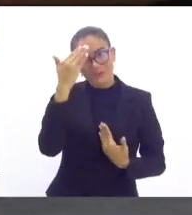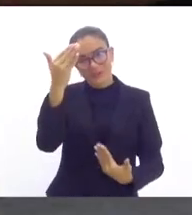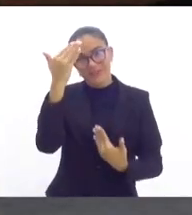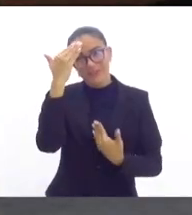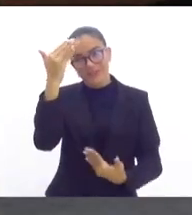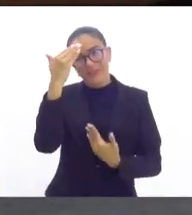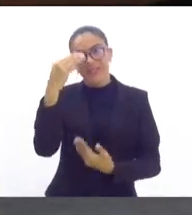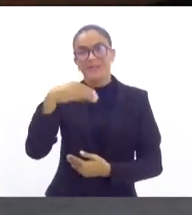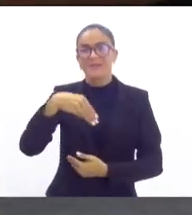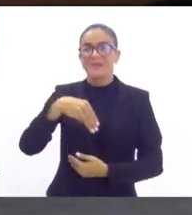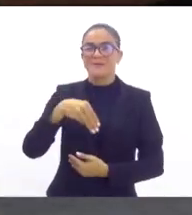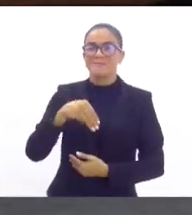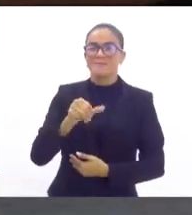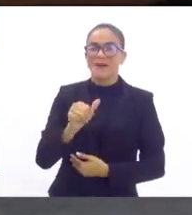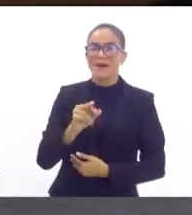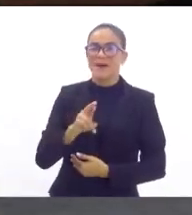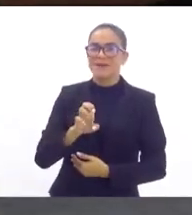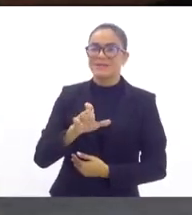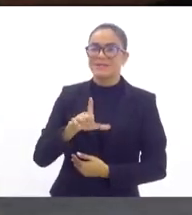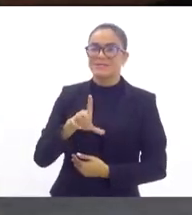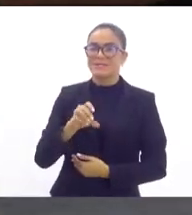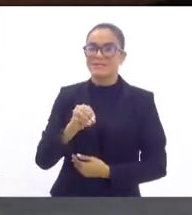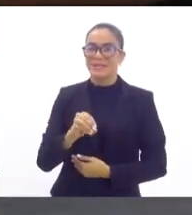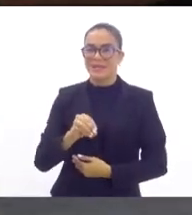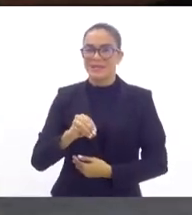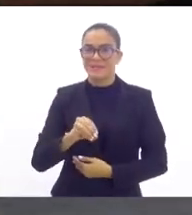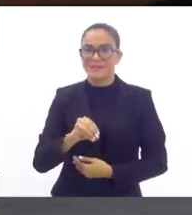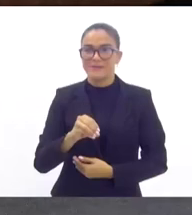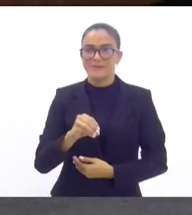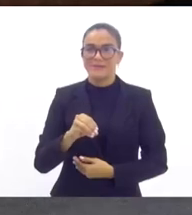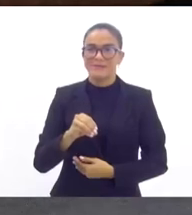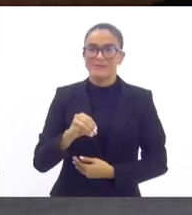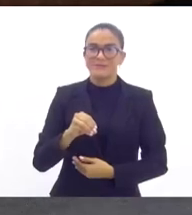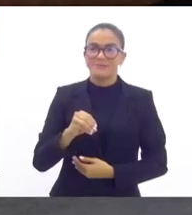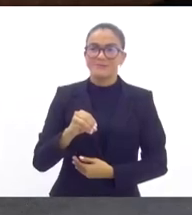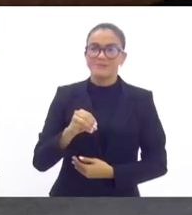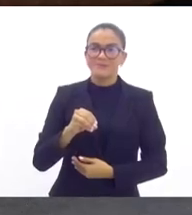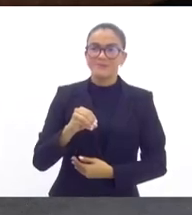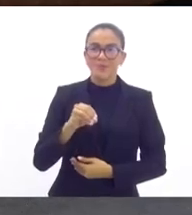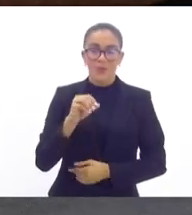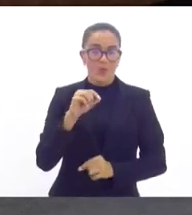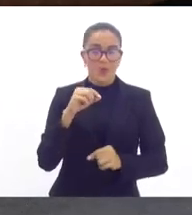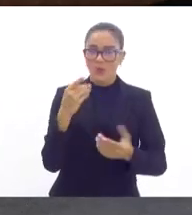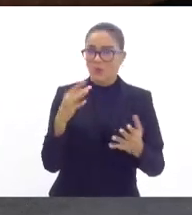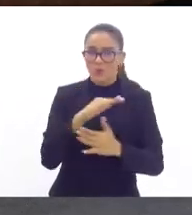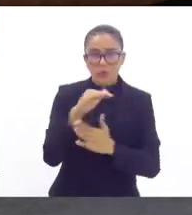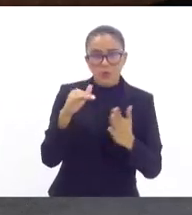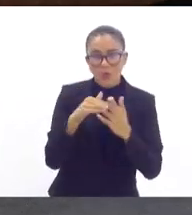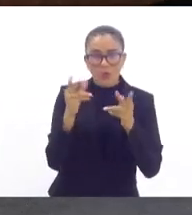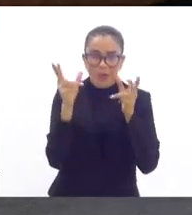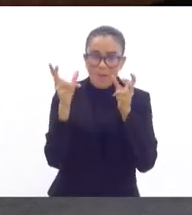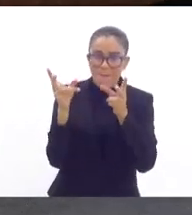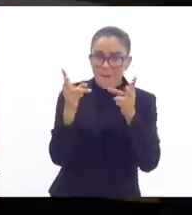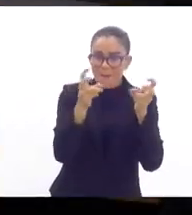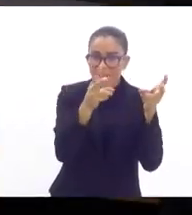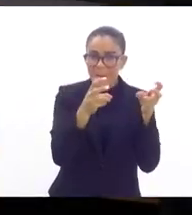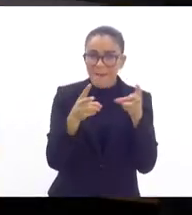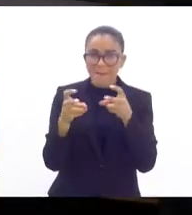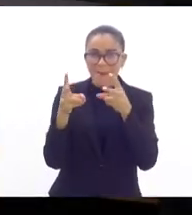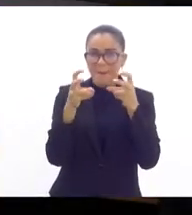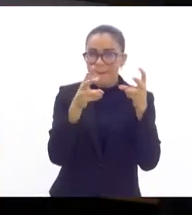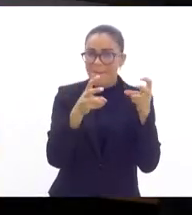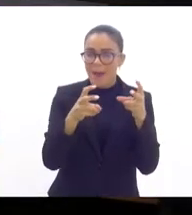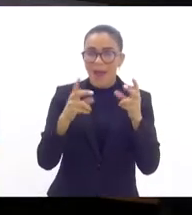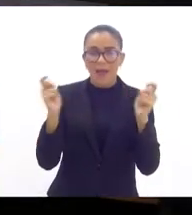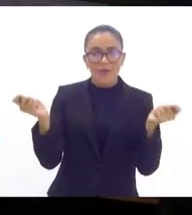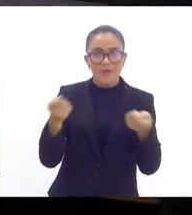Marcelo Vargas o que temos ouvido e percebido que a fanfest